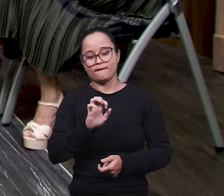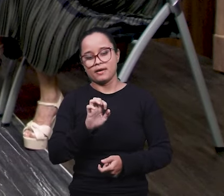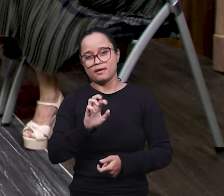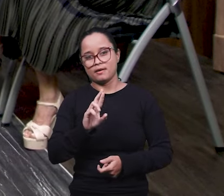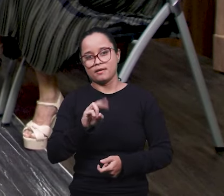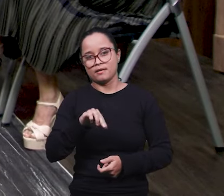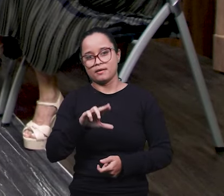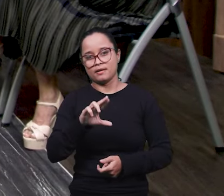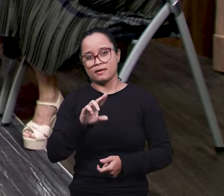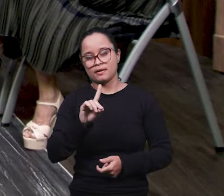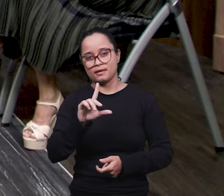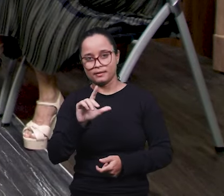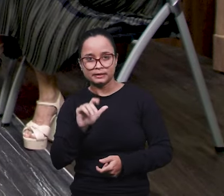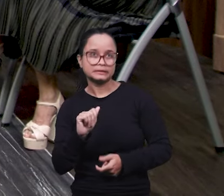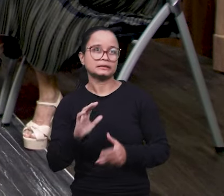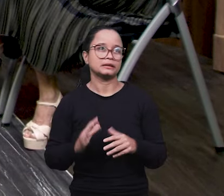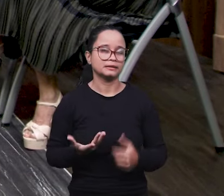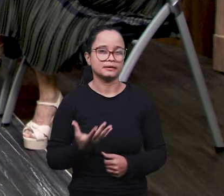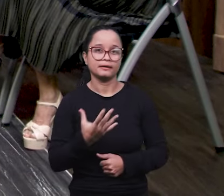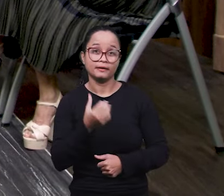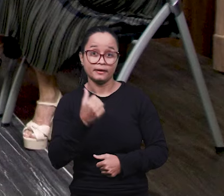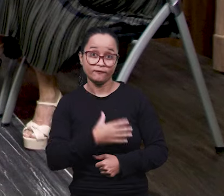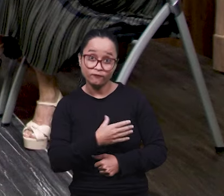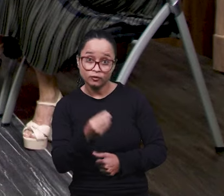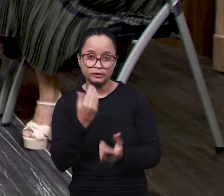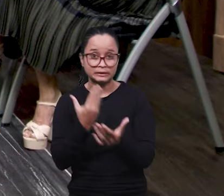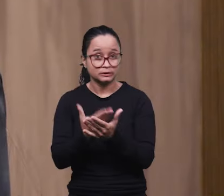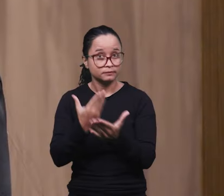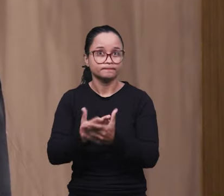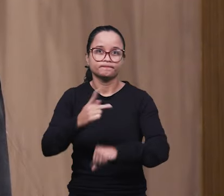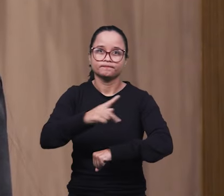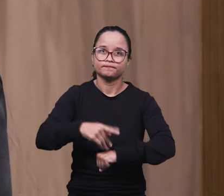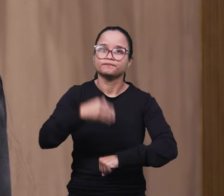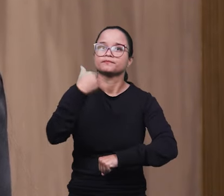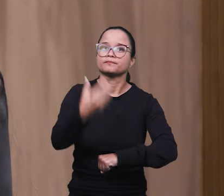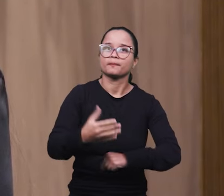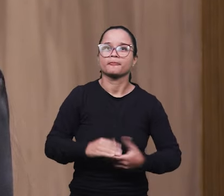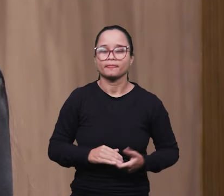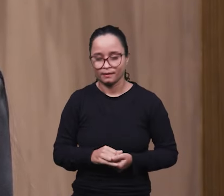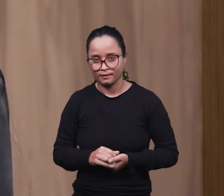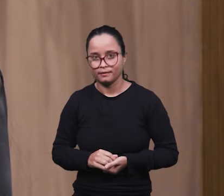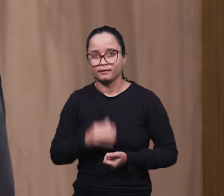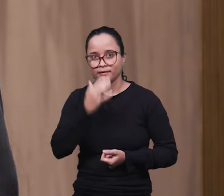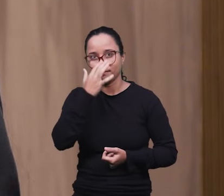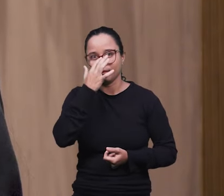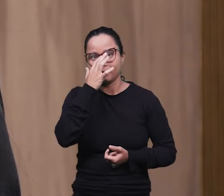os filhos estudando fora o básico